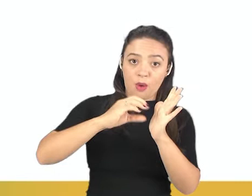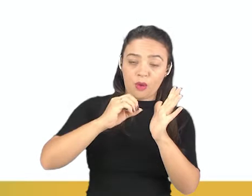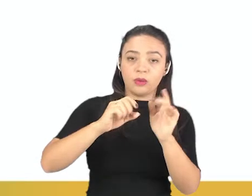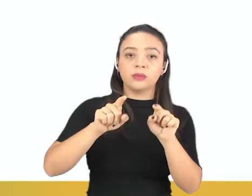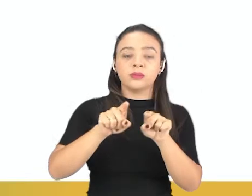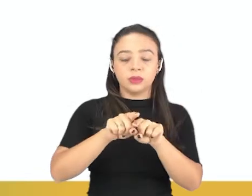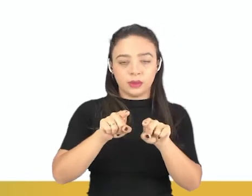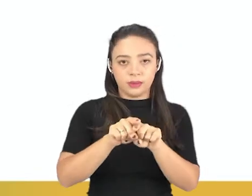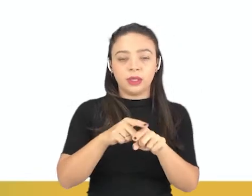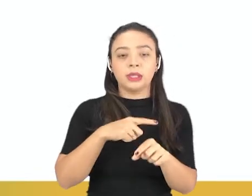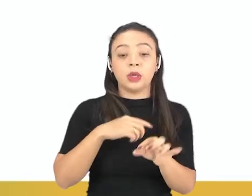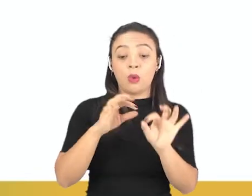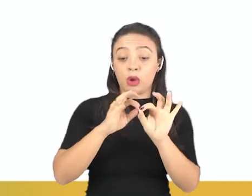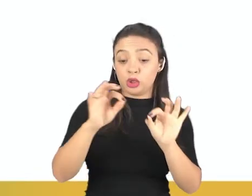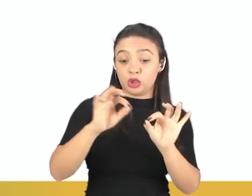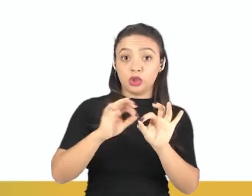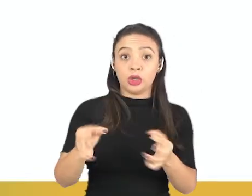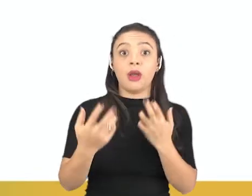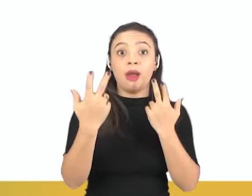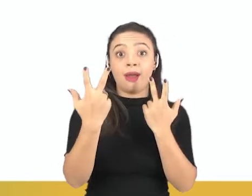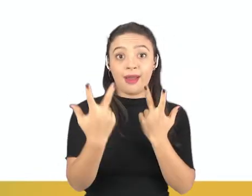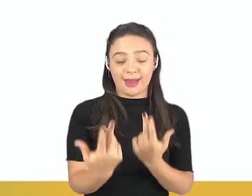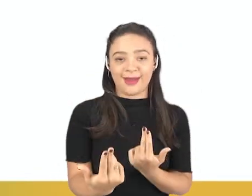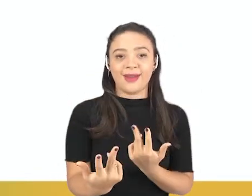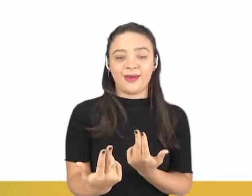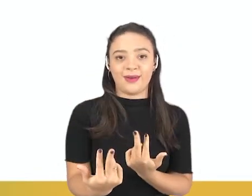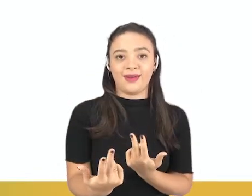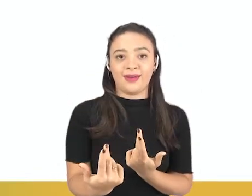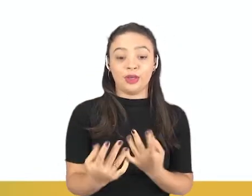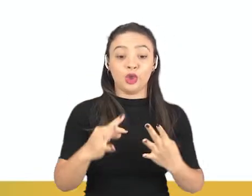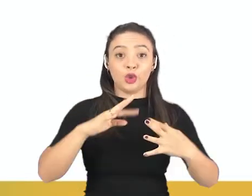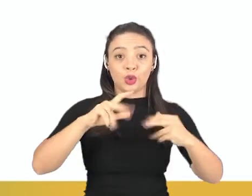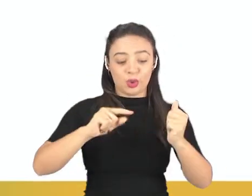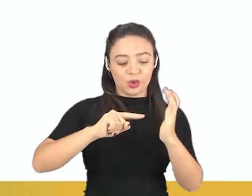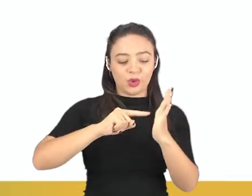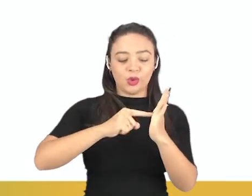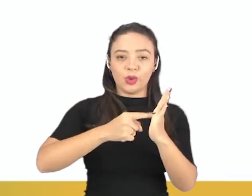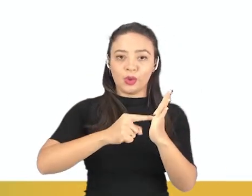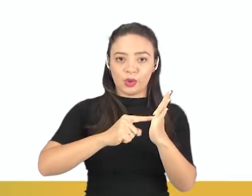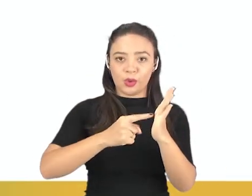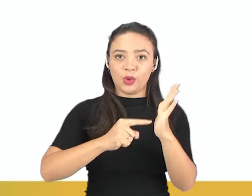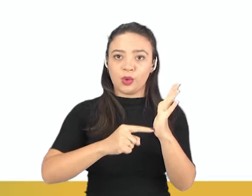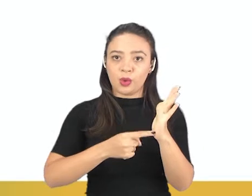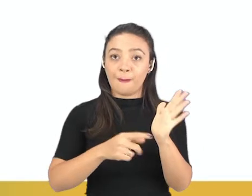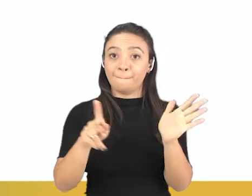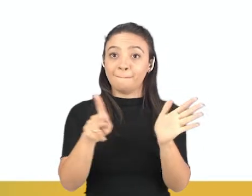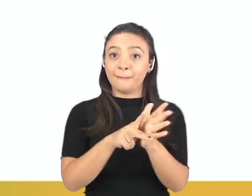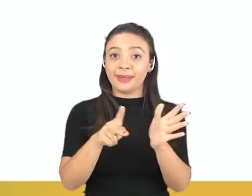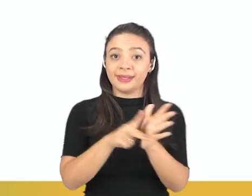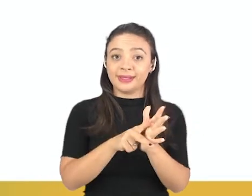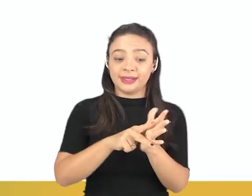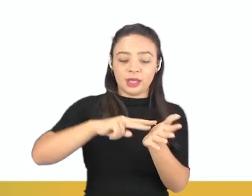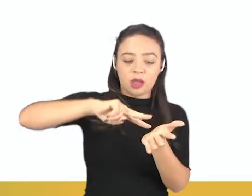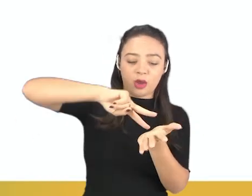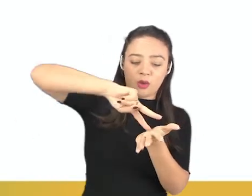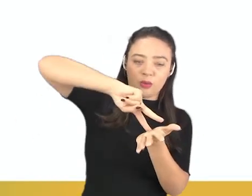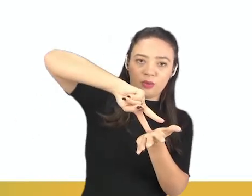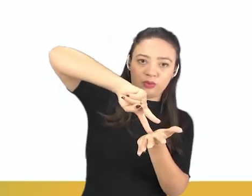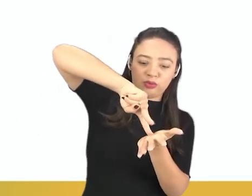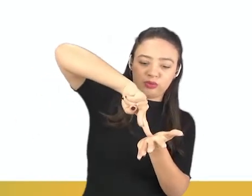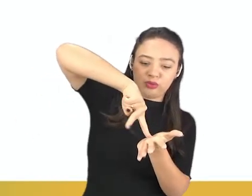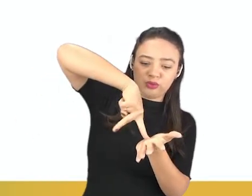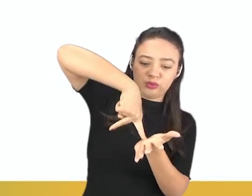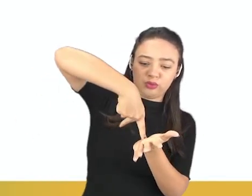do ponto ao professor que que é isso isso quer dizer que todos os pontos que pertencem aquela linha formada pelo cachorrinho com